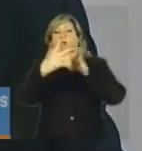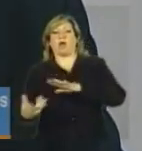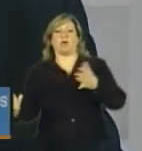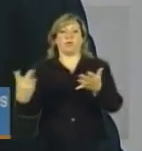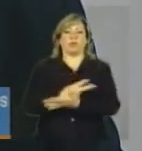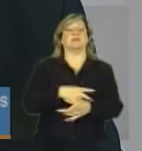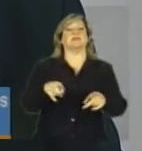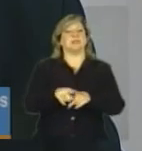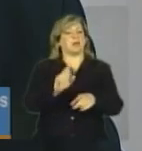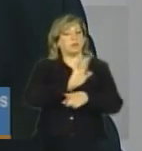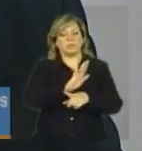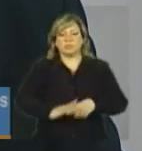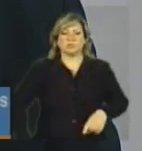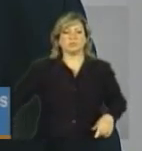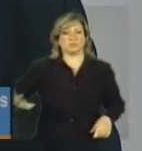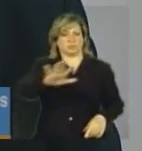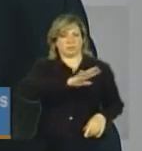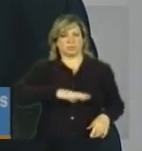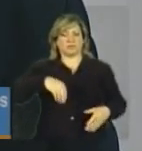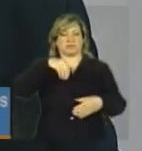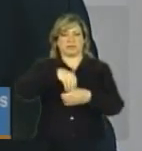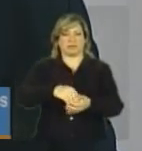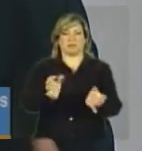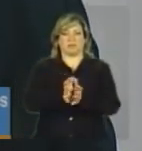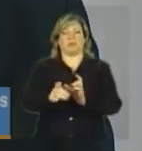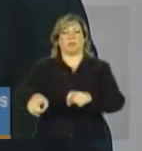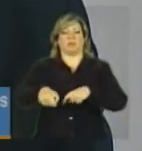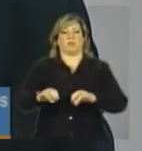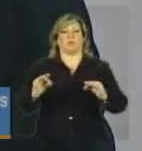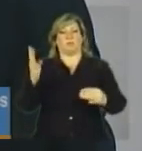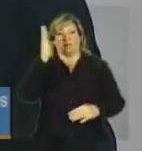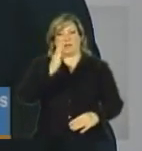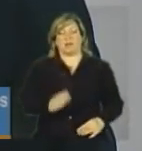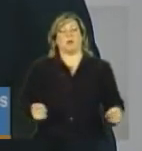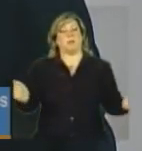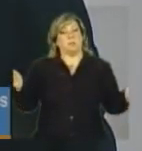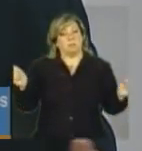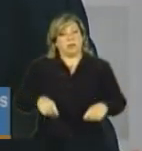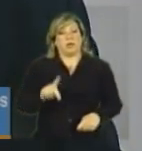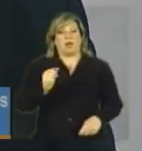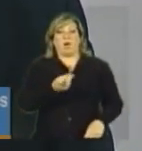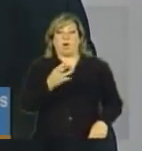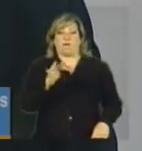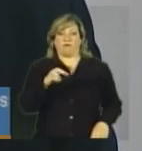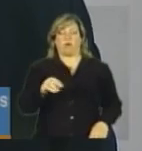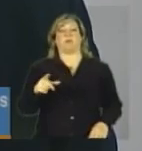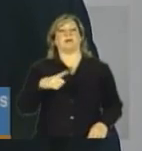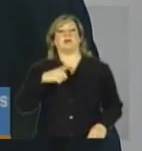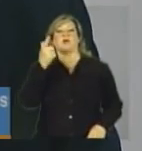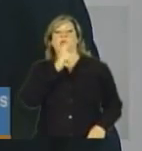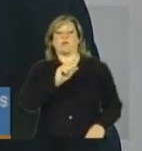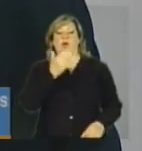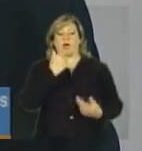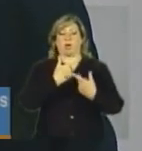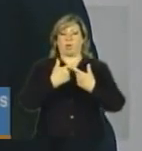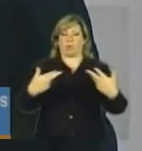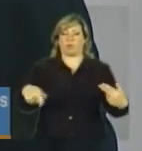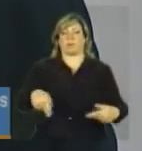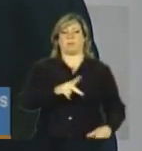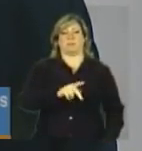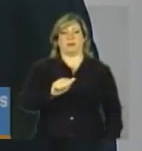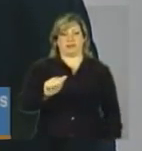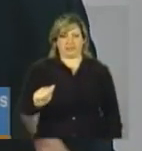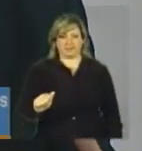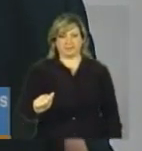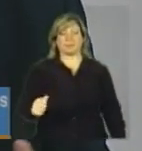tipificações sociais que existem no meio rural brasileiro pudesse de alguma forma eh ter os seus produtos adquiridos pelo PA. Então